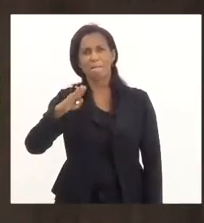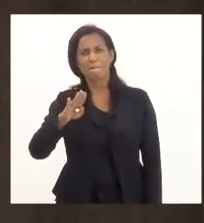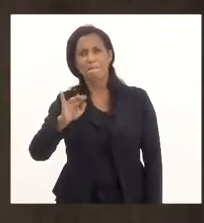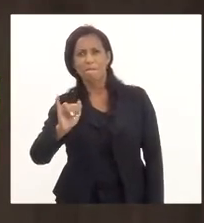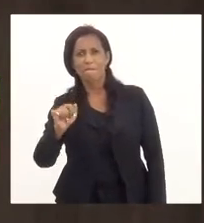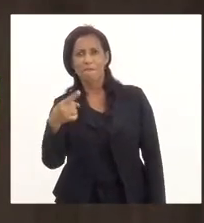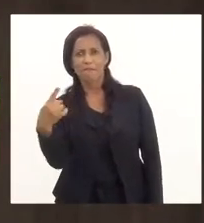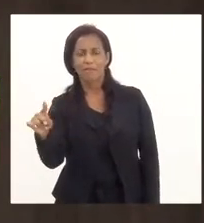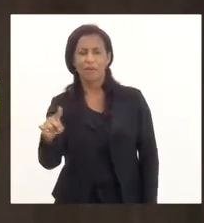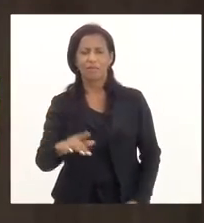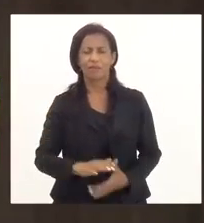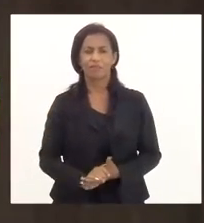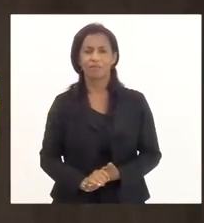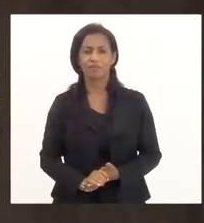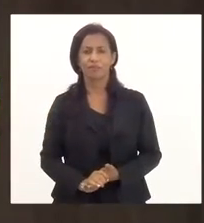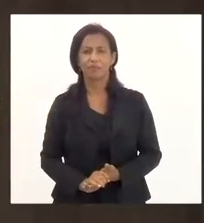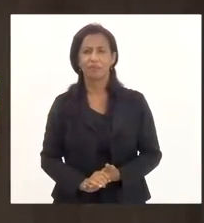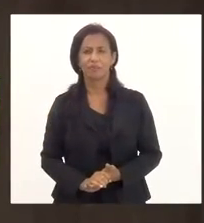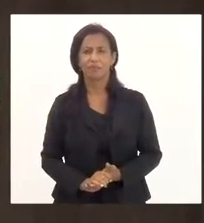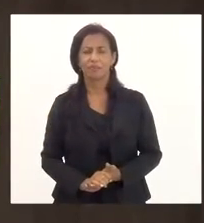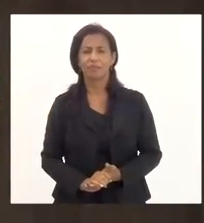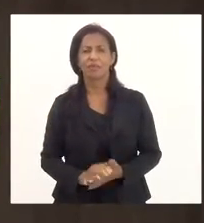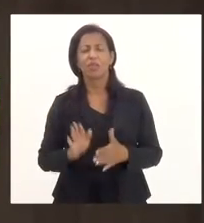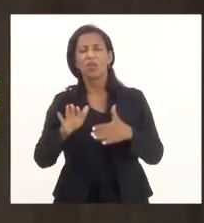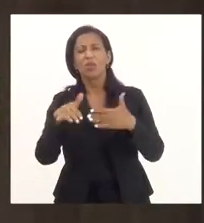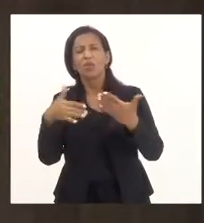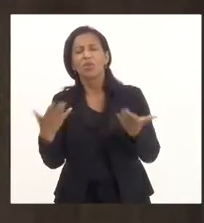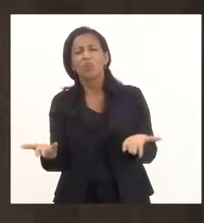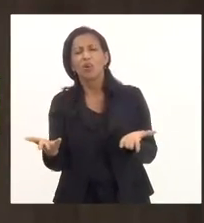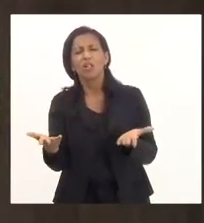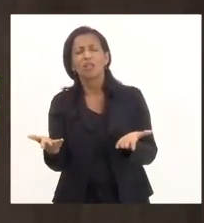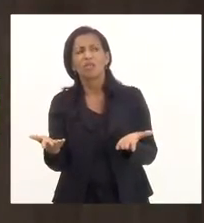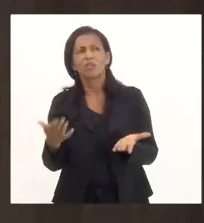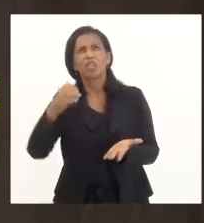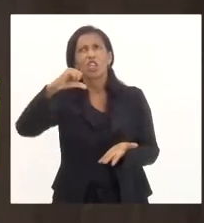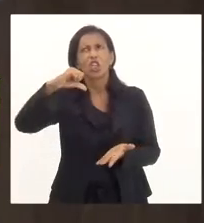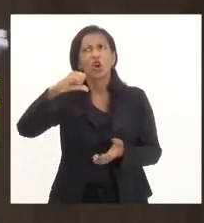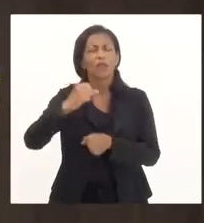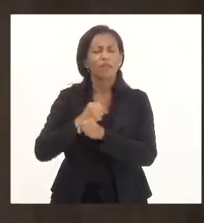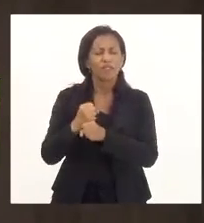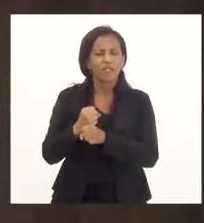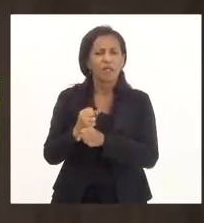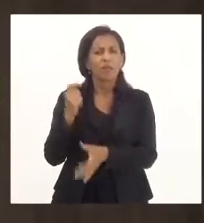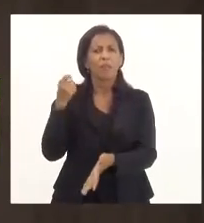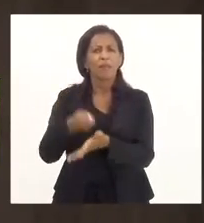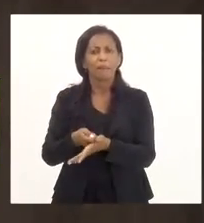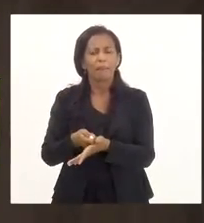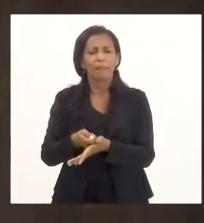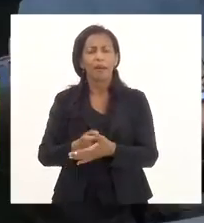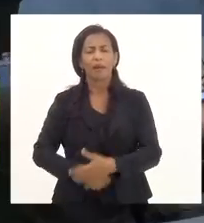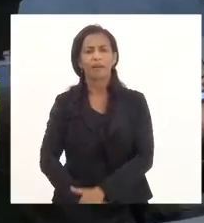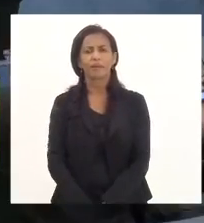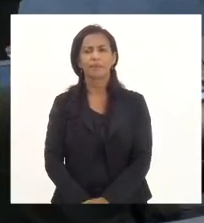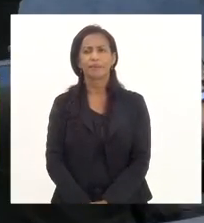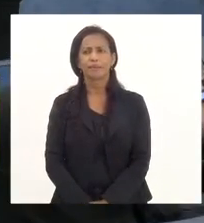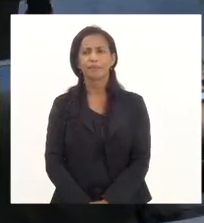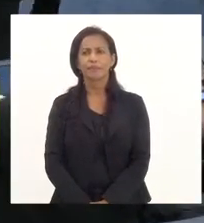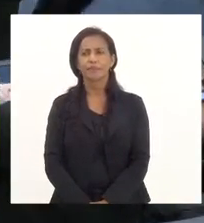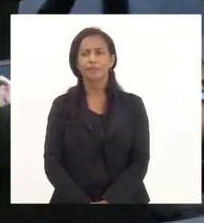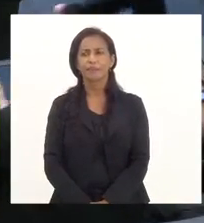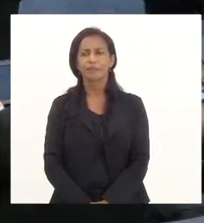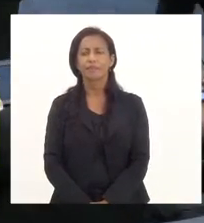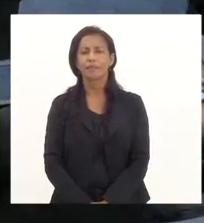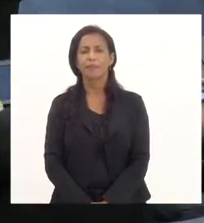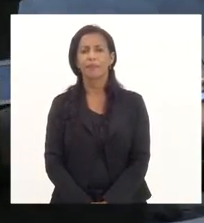bilhões e quanto será essa dívida em nove anos o Ok obrigado